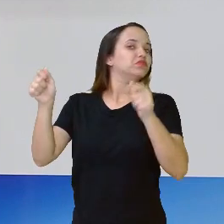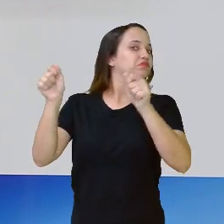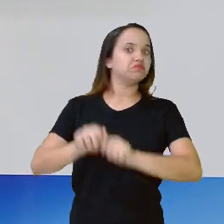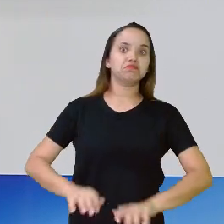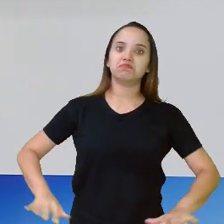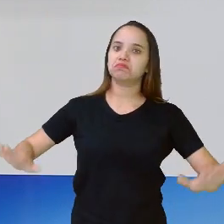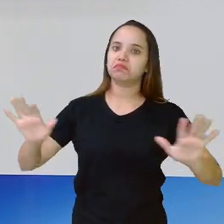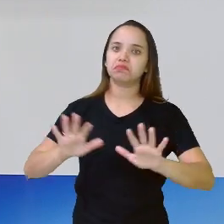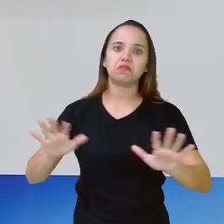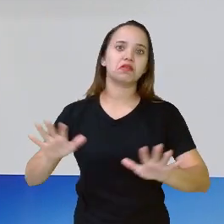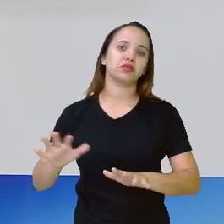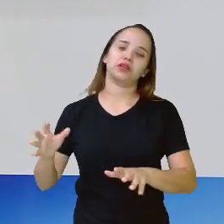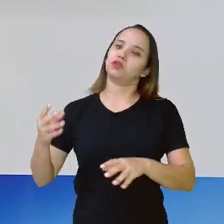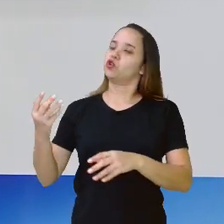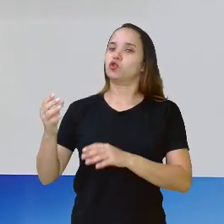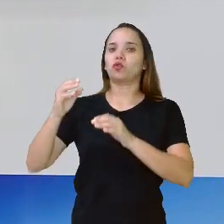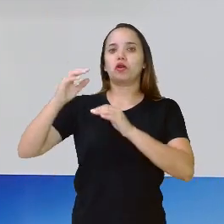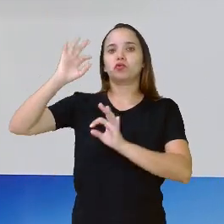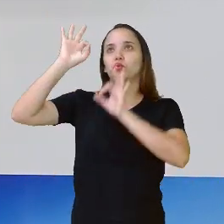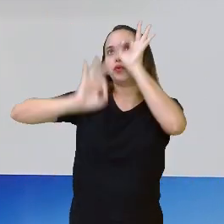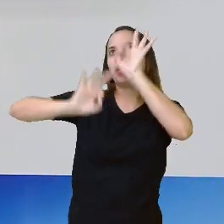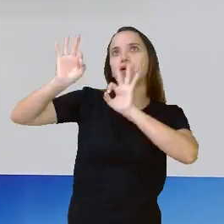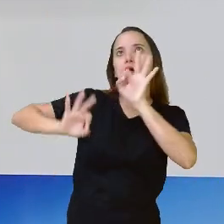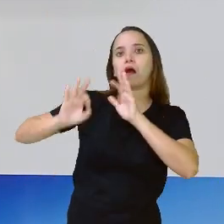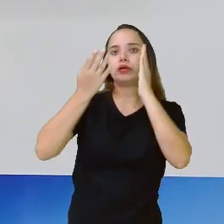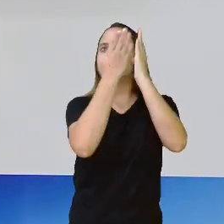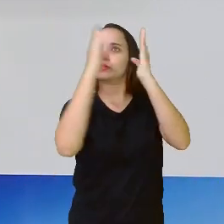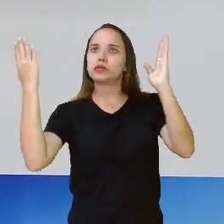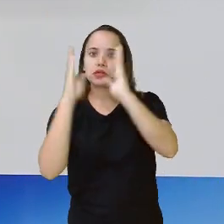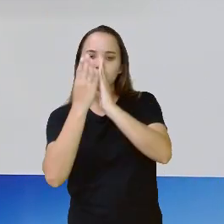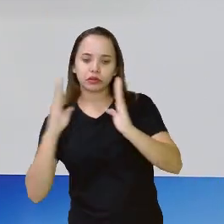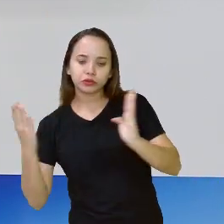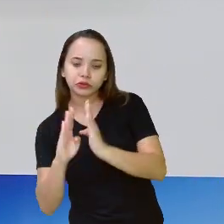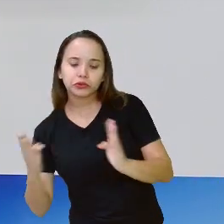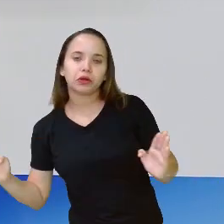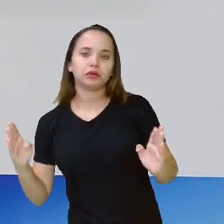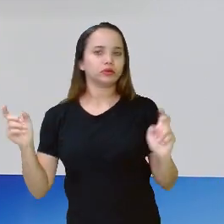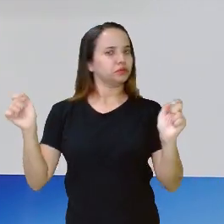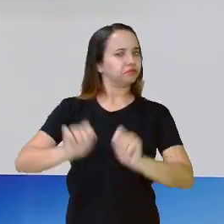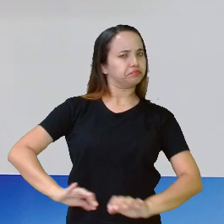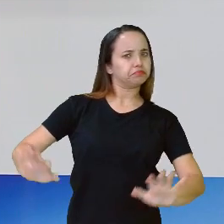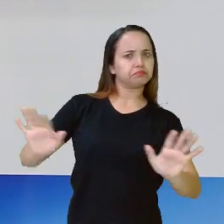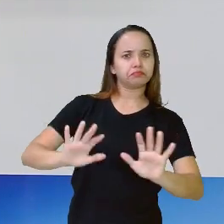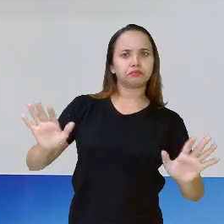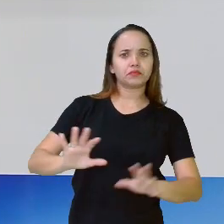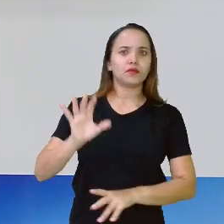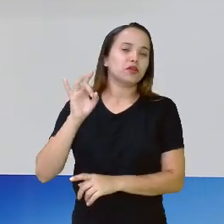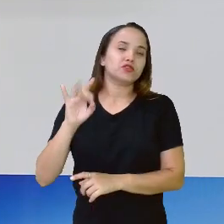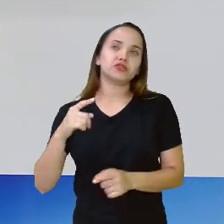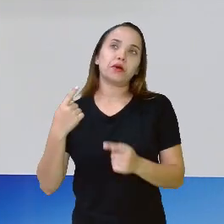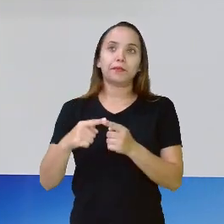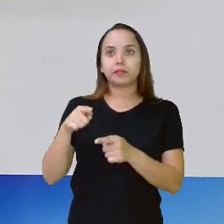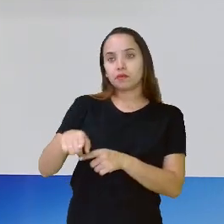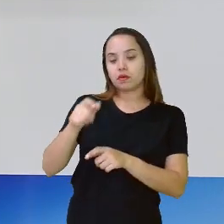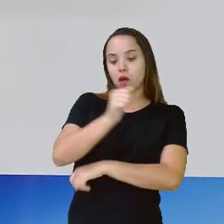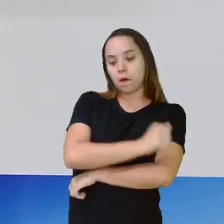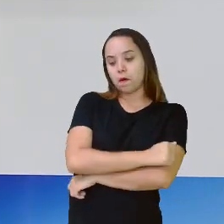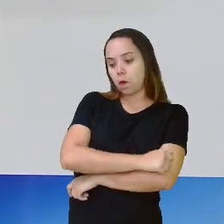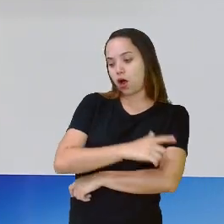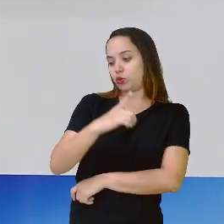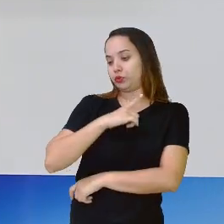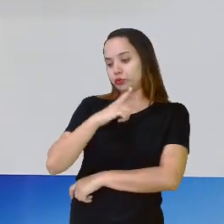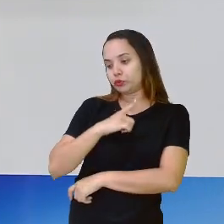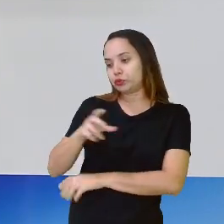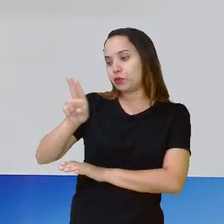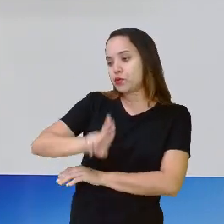precisou colocar a estante de maneira mais num nível mais baixo, só para os estudantes que